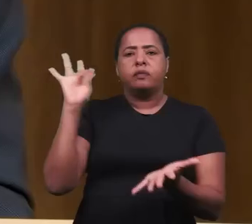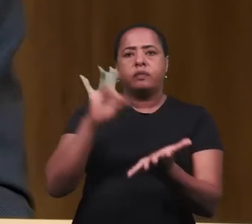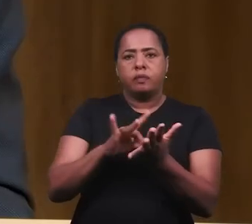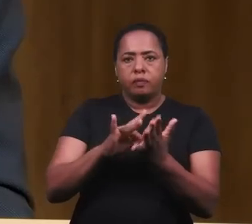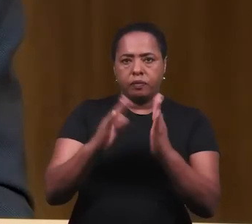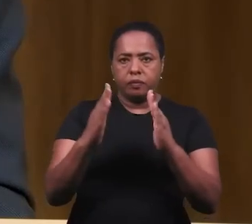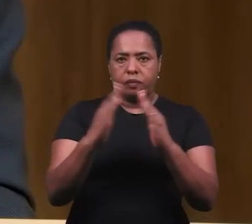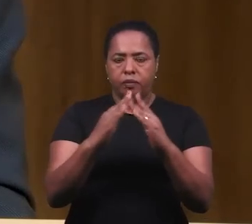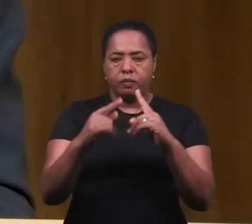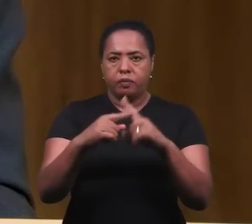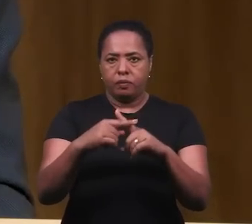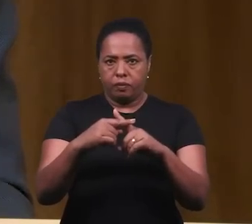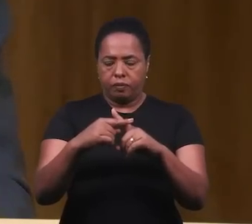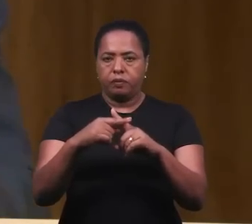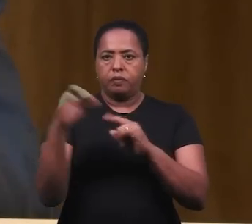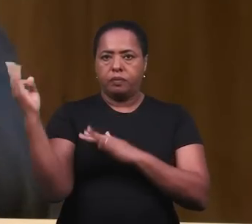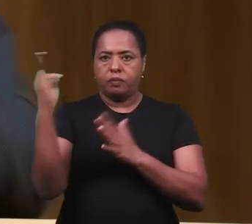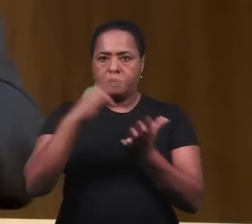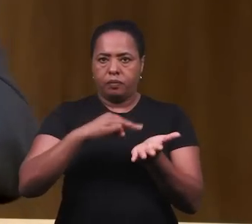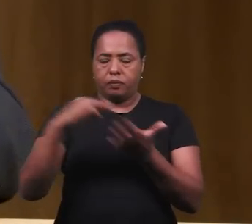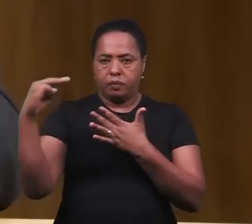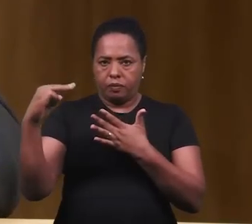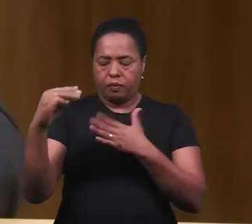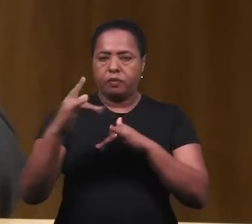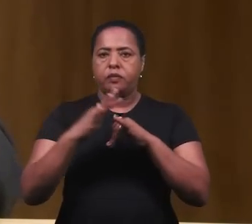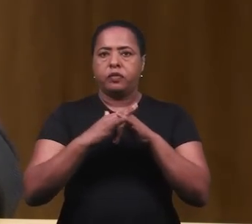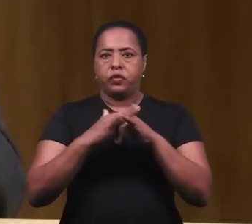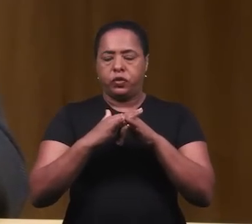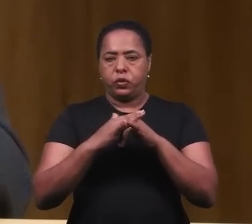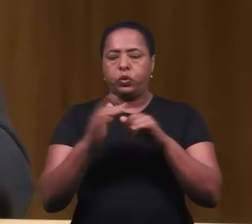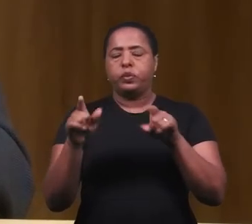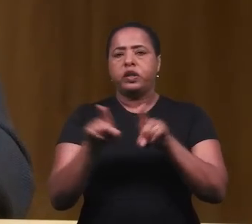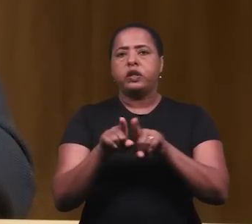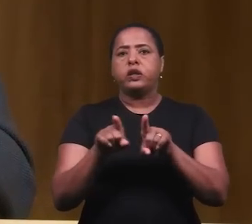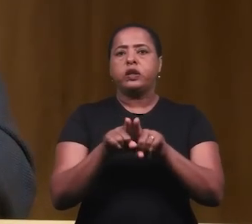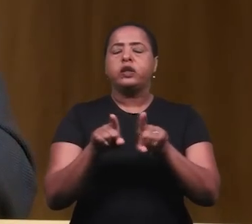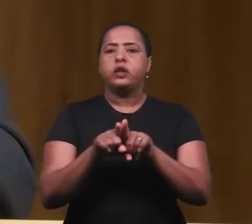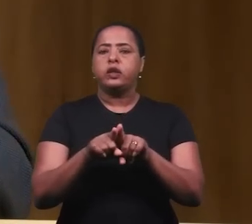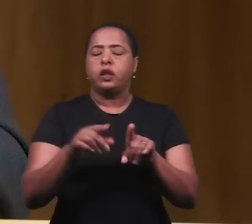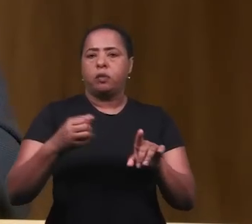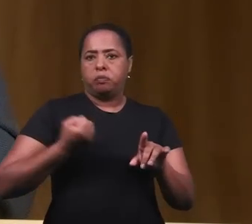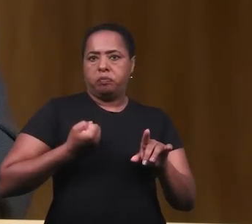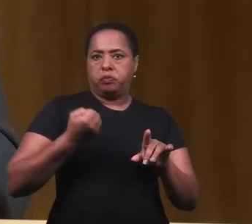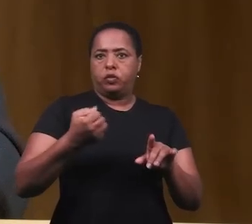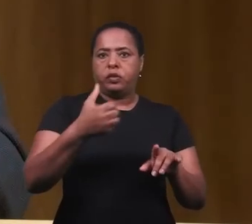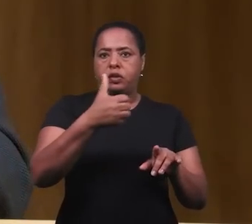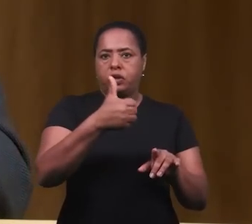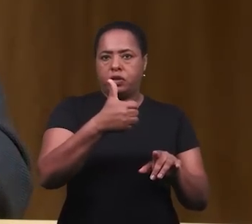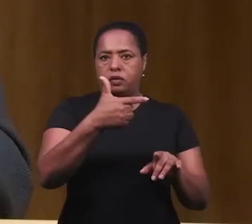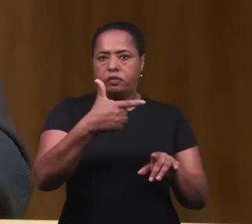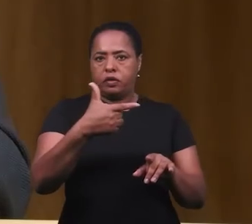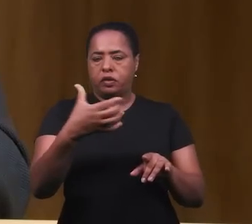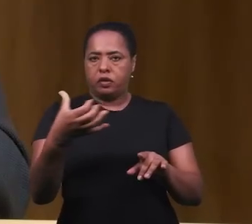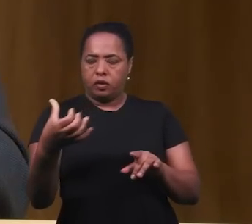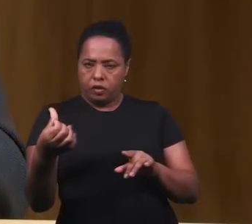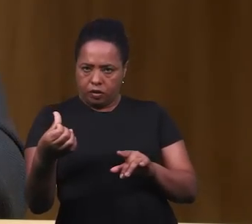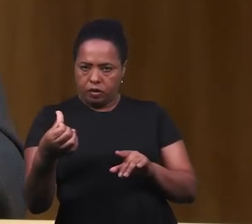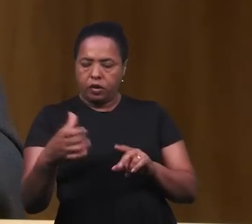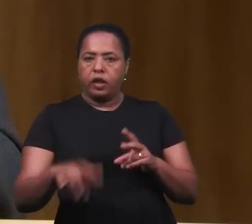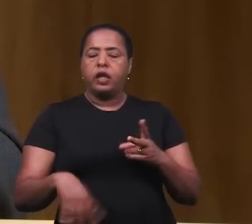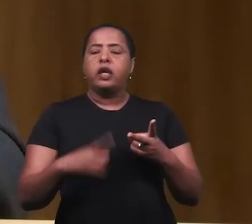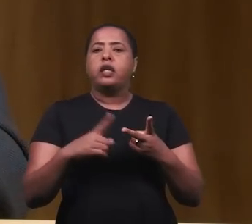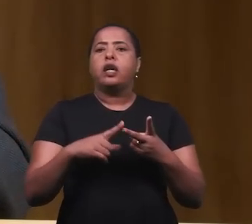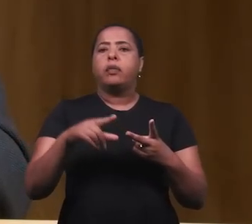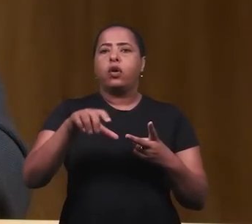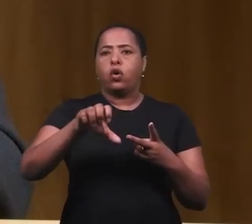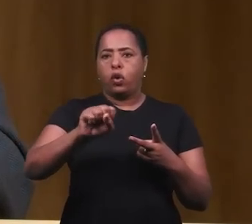determinado. Nós estamos transmitindo, além aqui do canal oficial da Igreja Cristã Maranata no